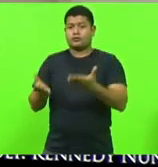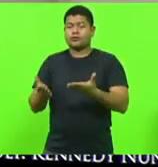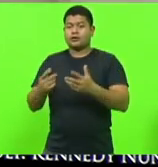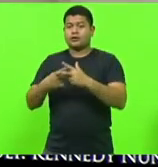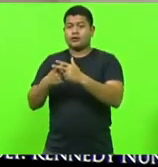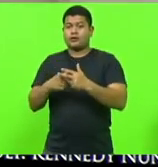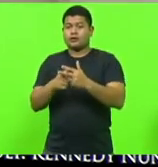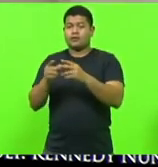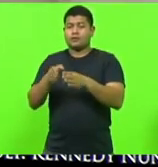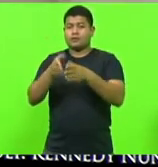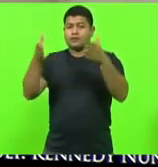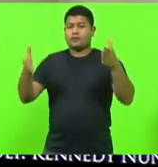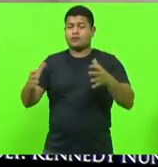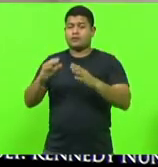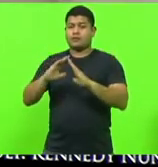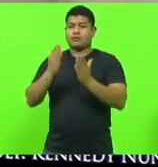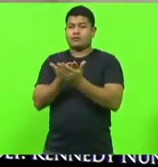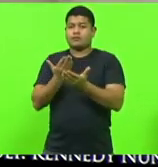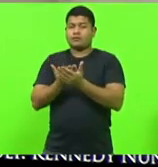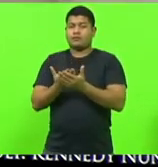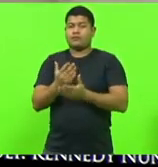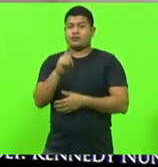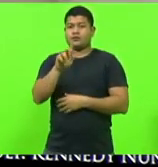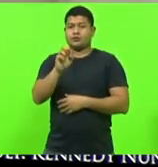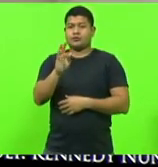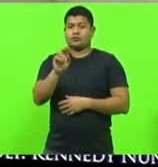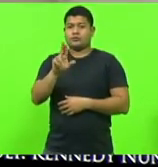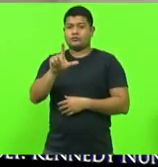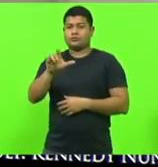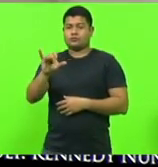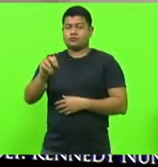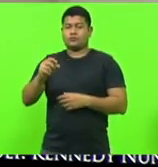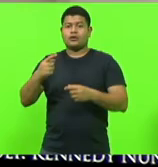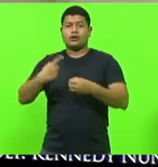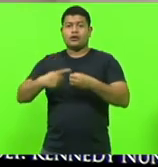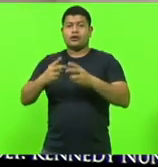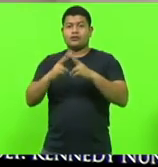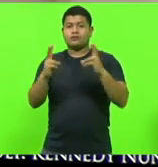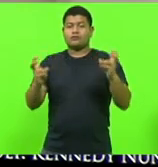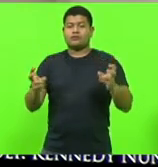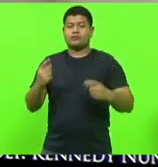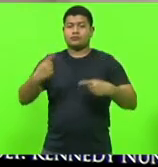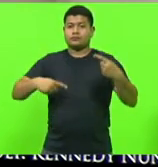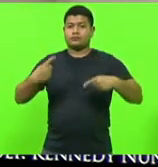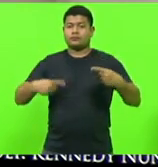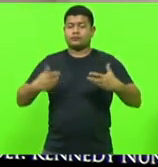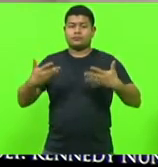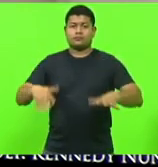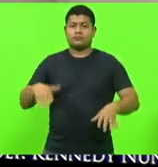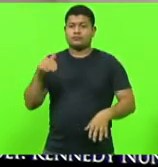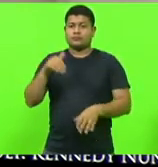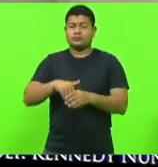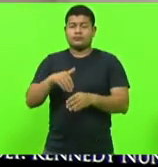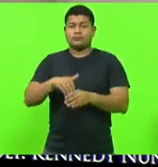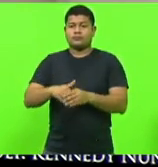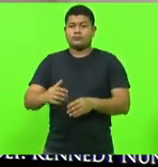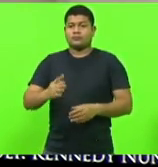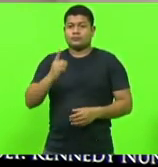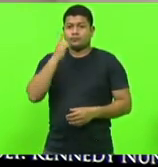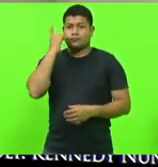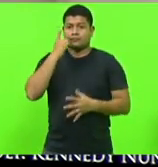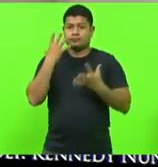e ampliação da Escola de Educação Básica de Túlio Vargas, município de Florianópolis. Em discussão. Não havendo quem queira discutir em